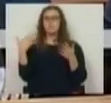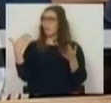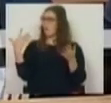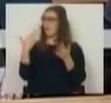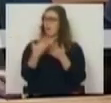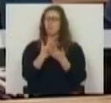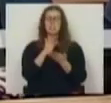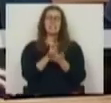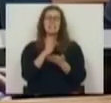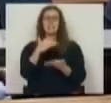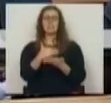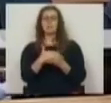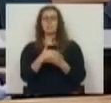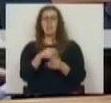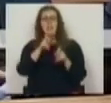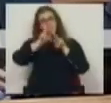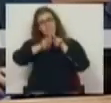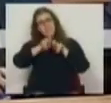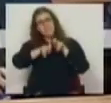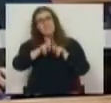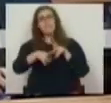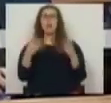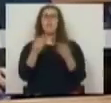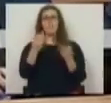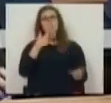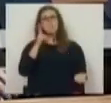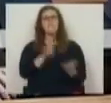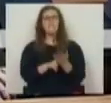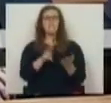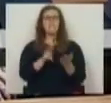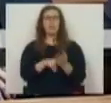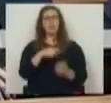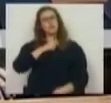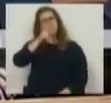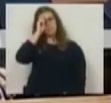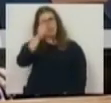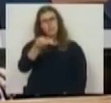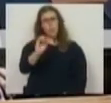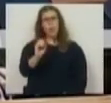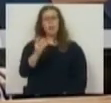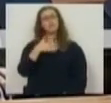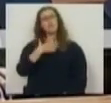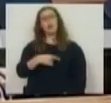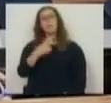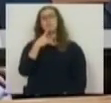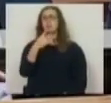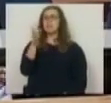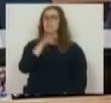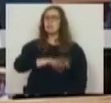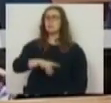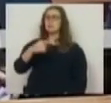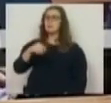setor altamente competitivo e que, na verdade, não tem merecido respeito. Concluir, faz favor. Queria perguntar, Sr.